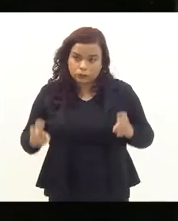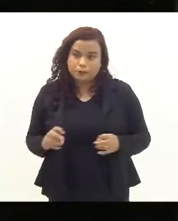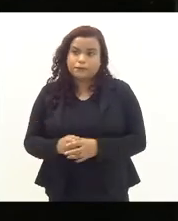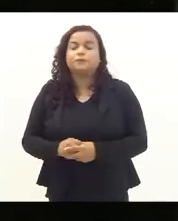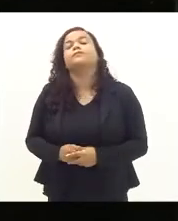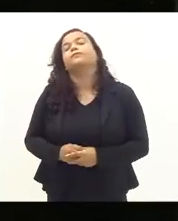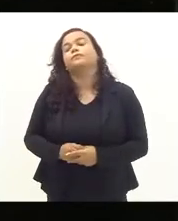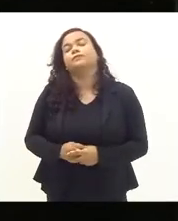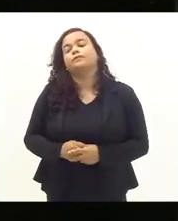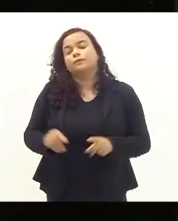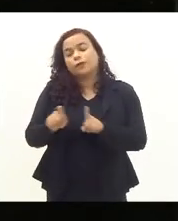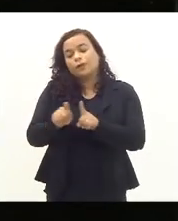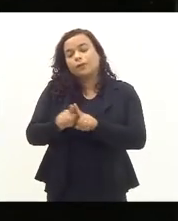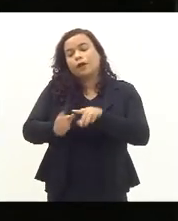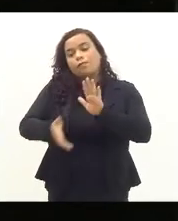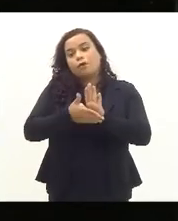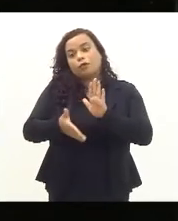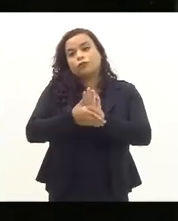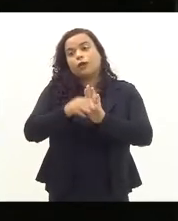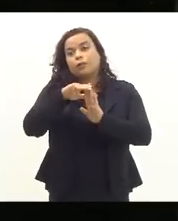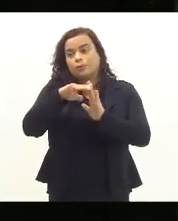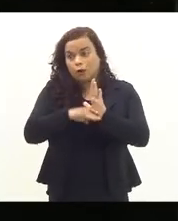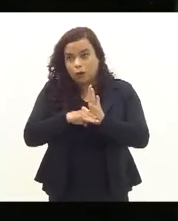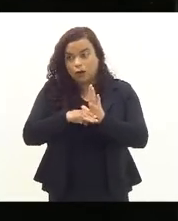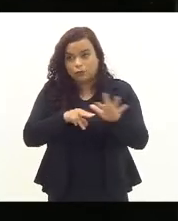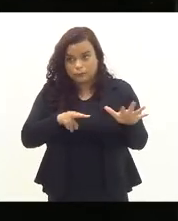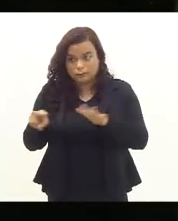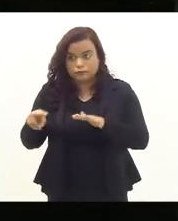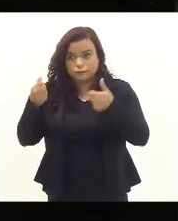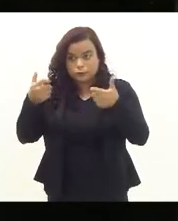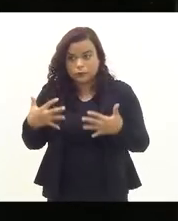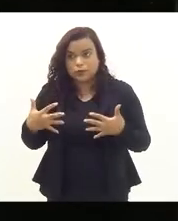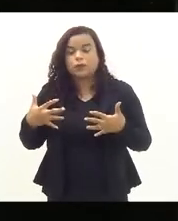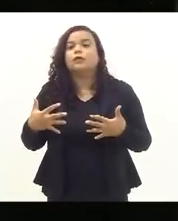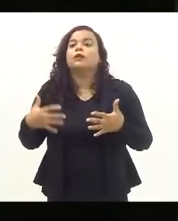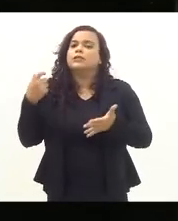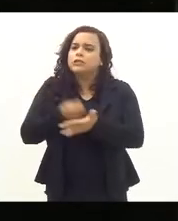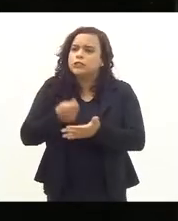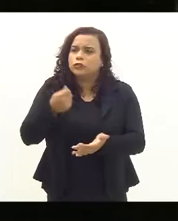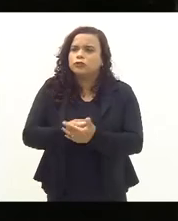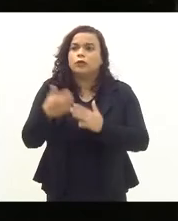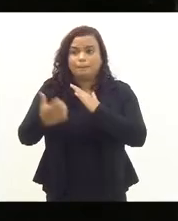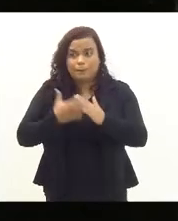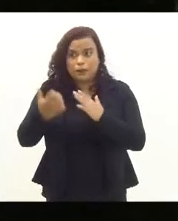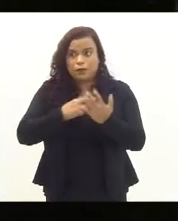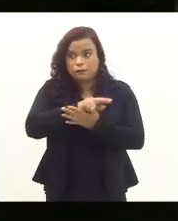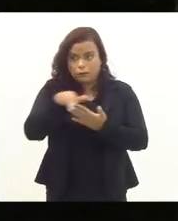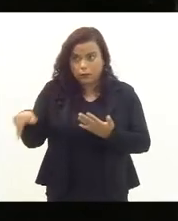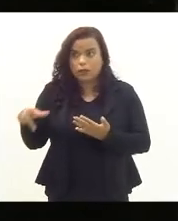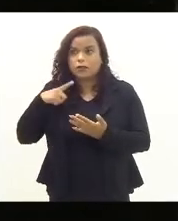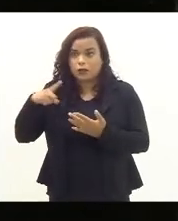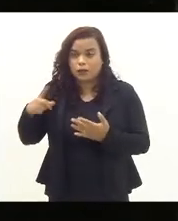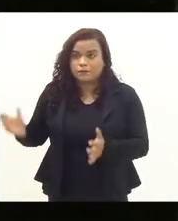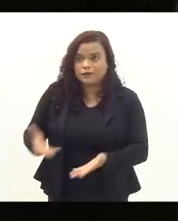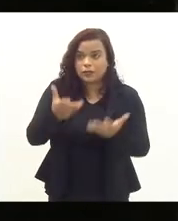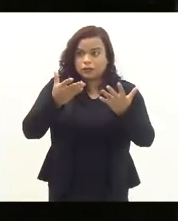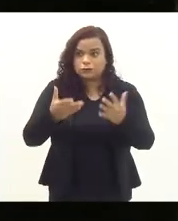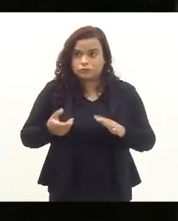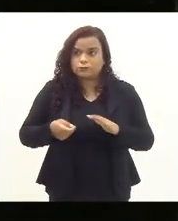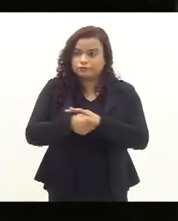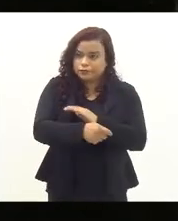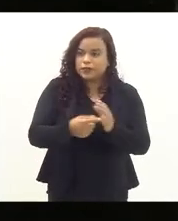Thaís apresentei essa semana um programa que exige das empresas que tiveram um incentivo fiscal